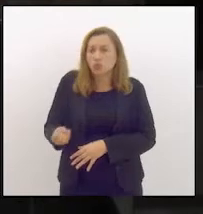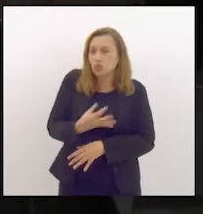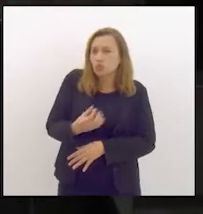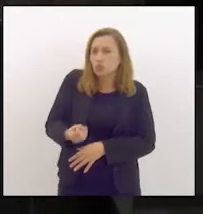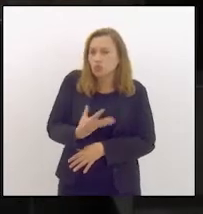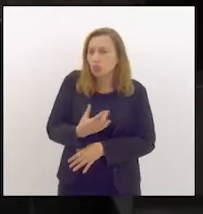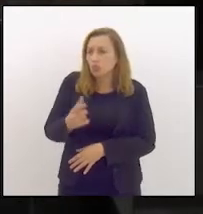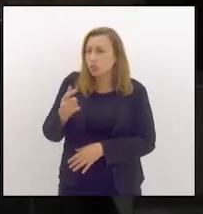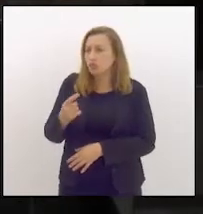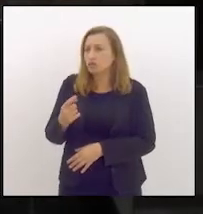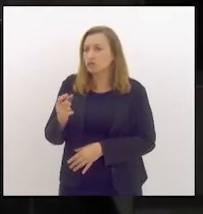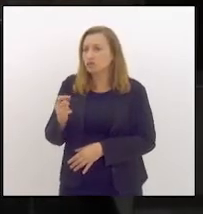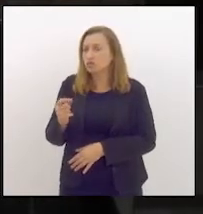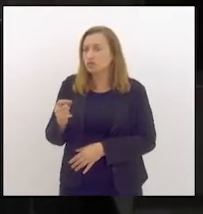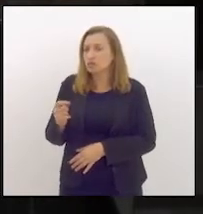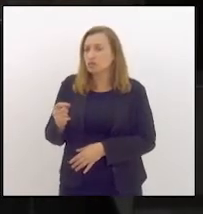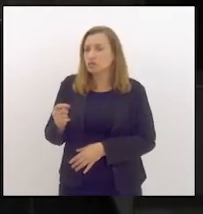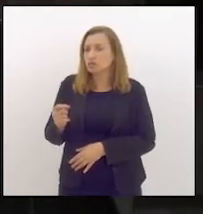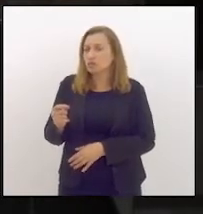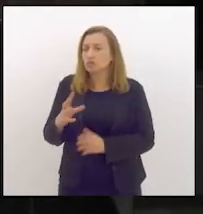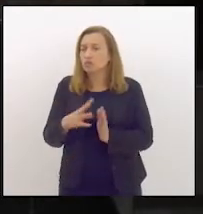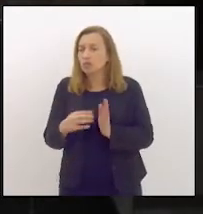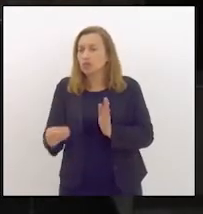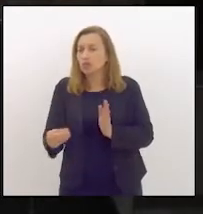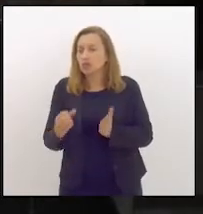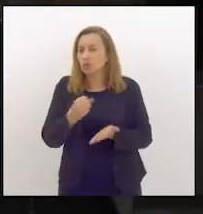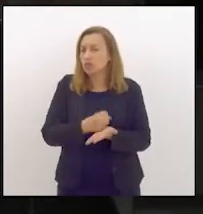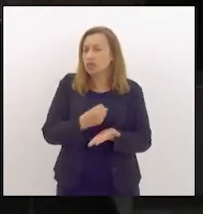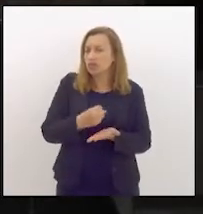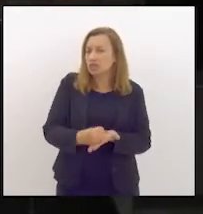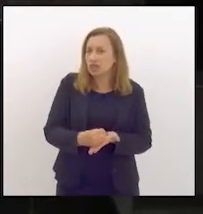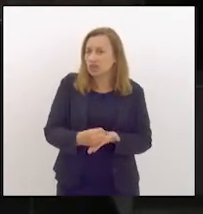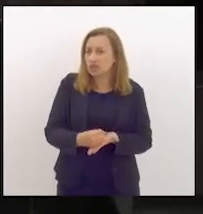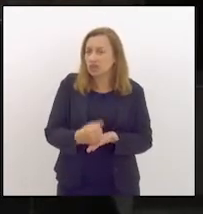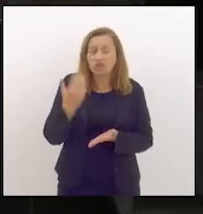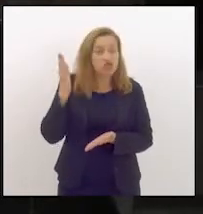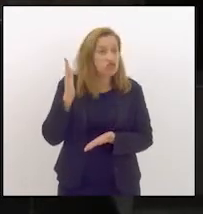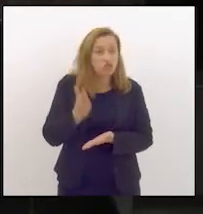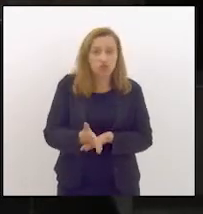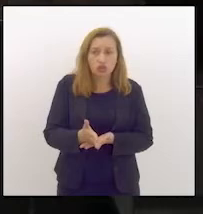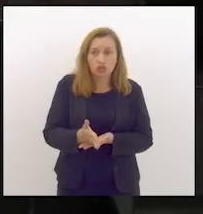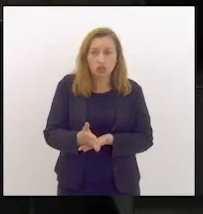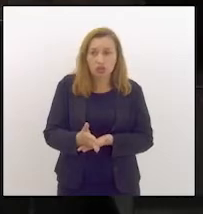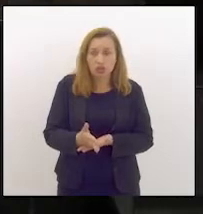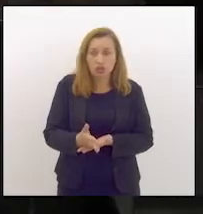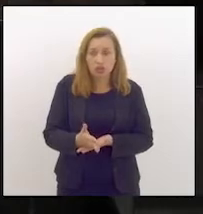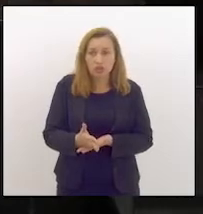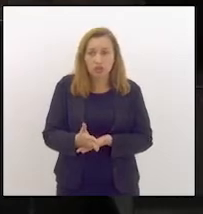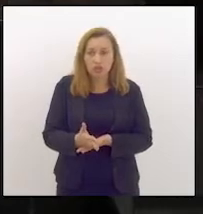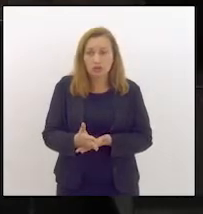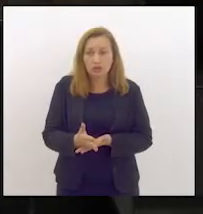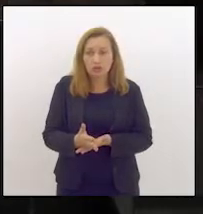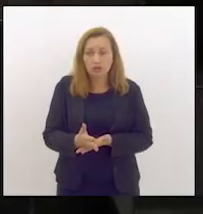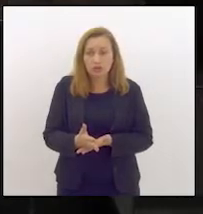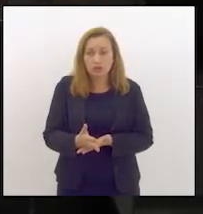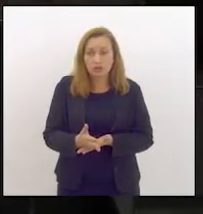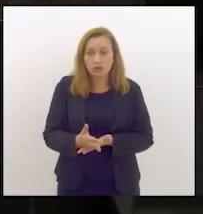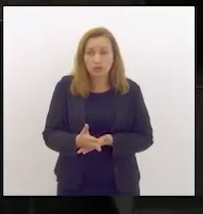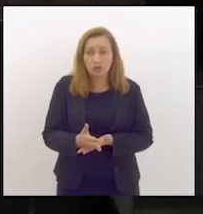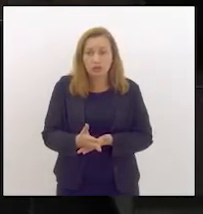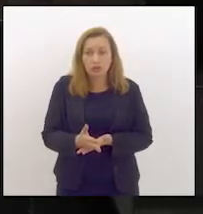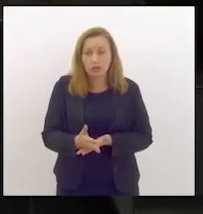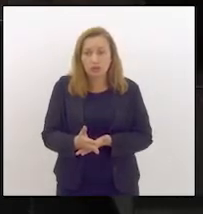figura e o contratado direto pela central e não por